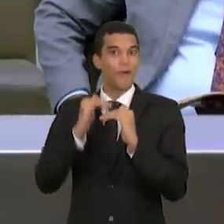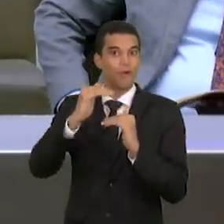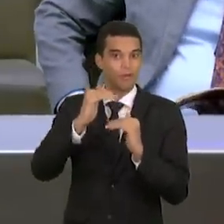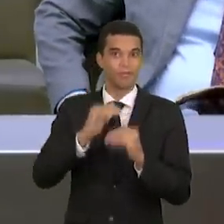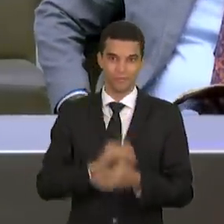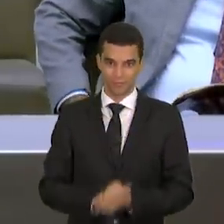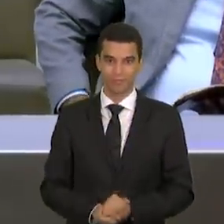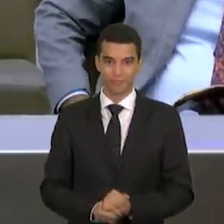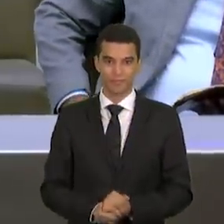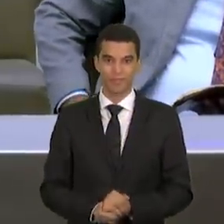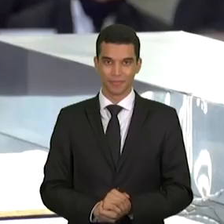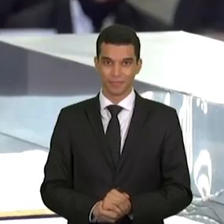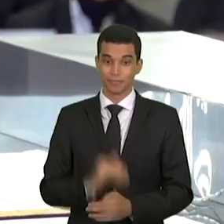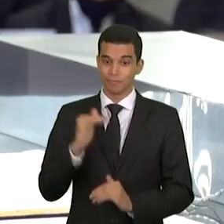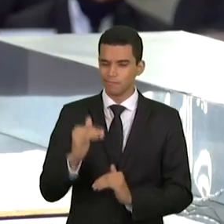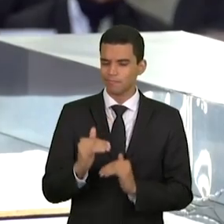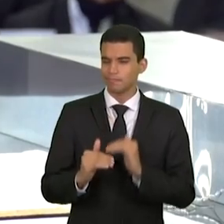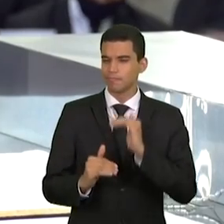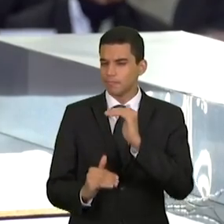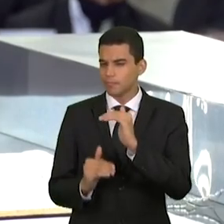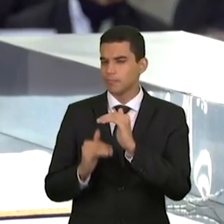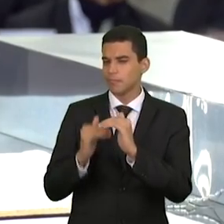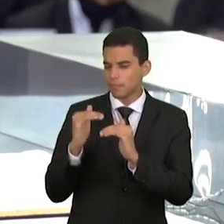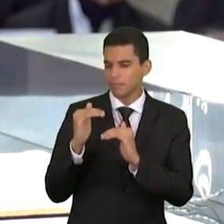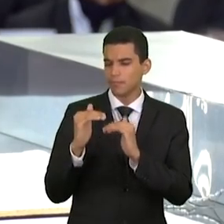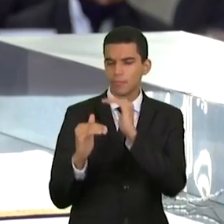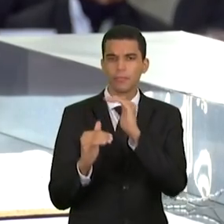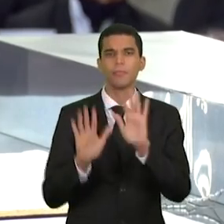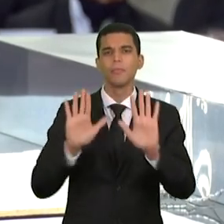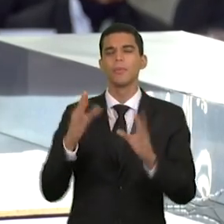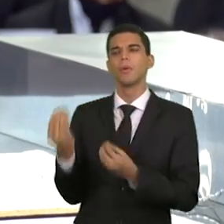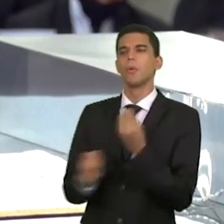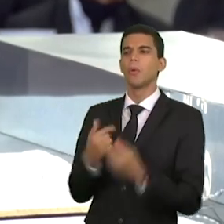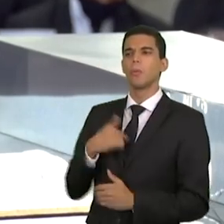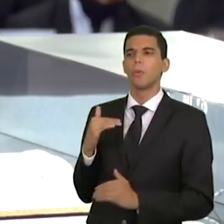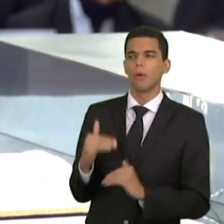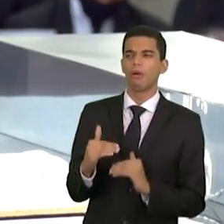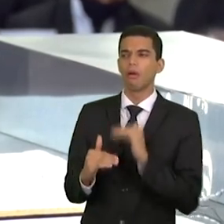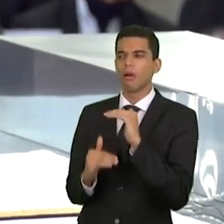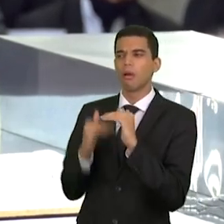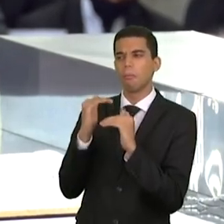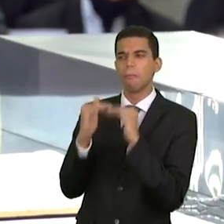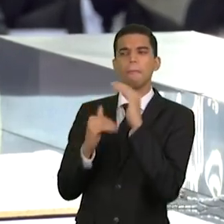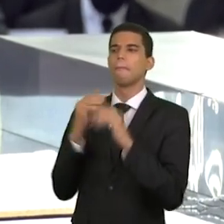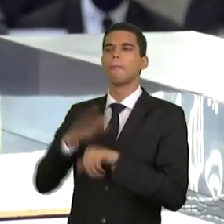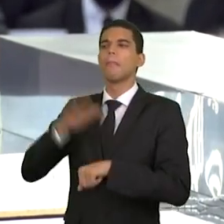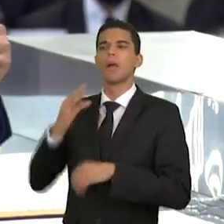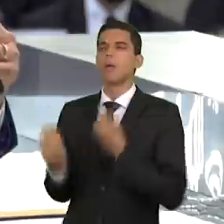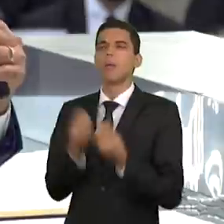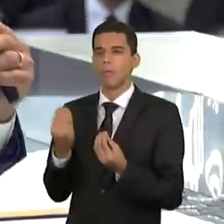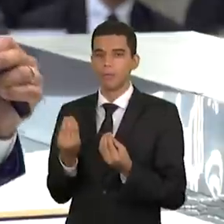Progredir cada vez mais. Como eu devo progredir cada vez mais? Ó,